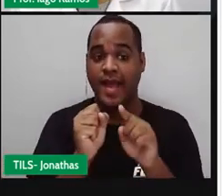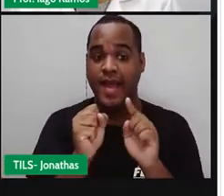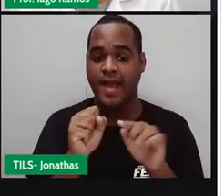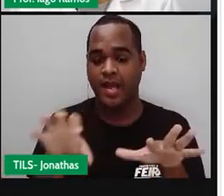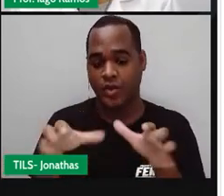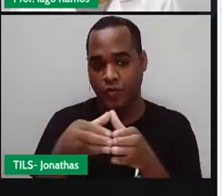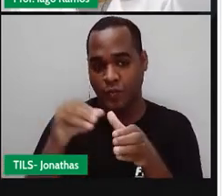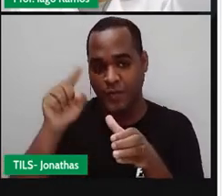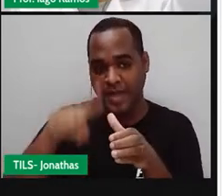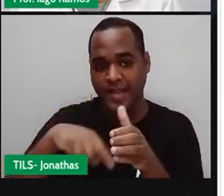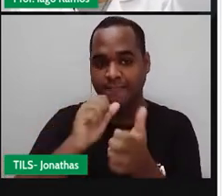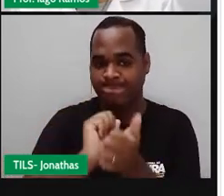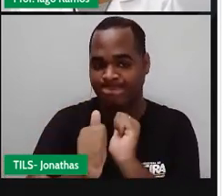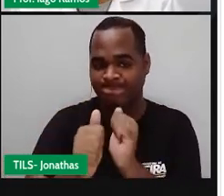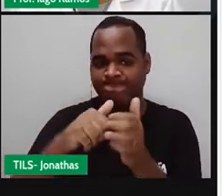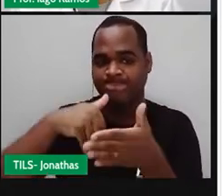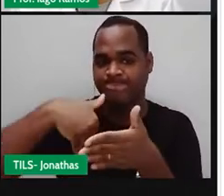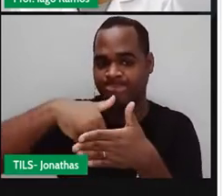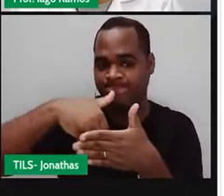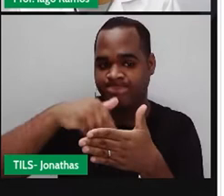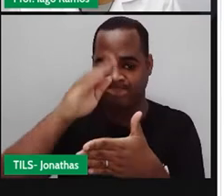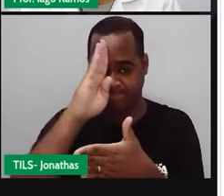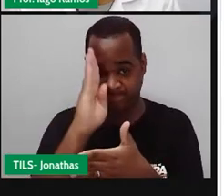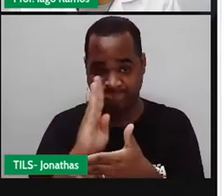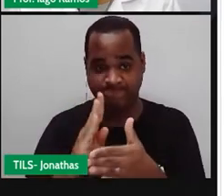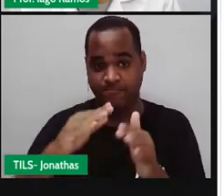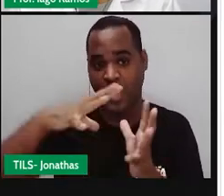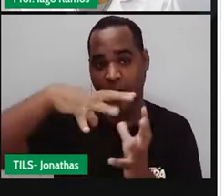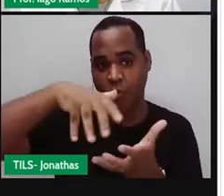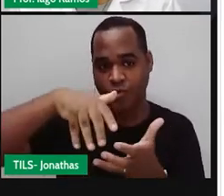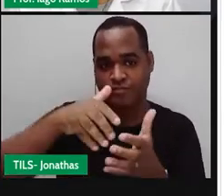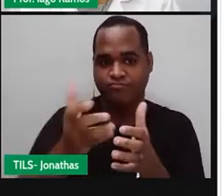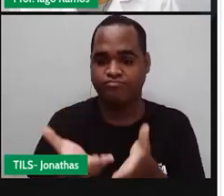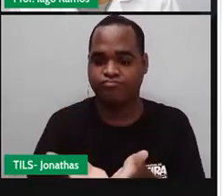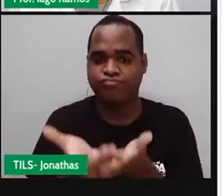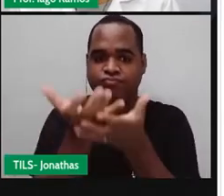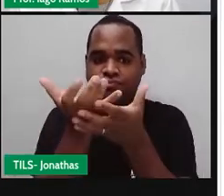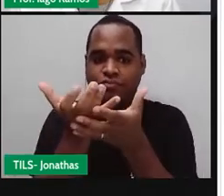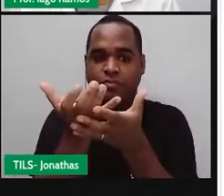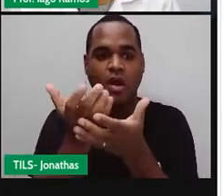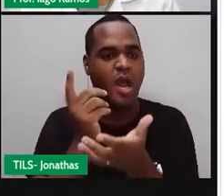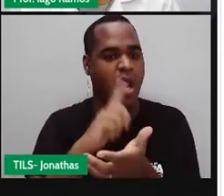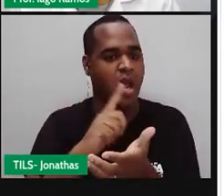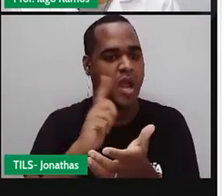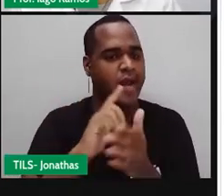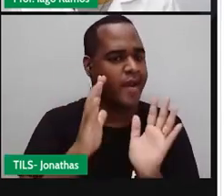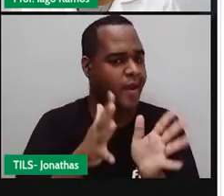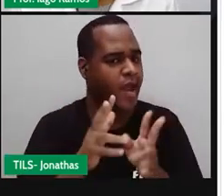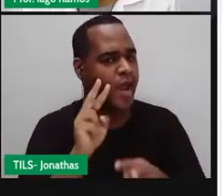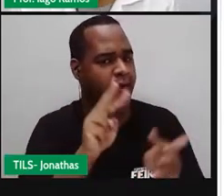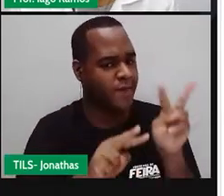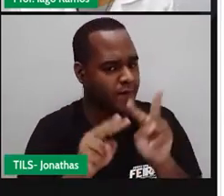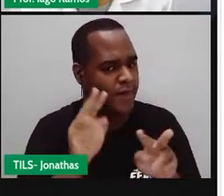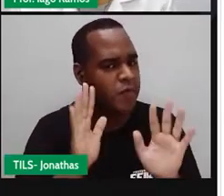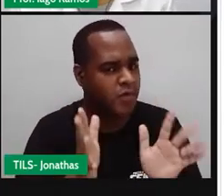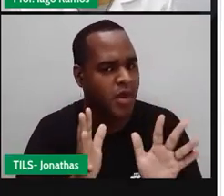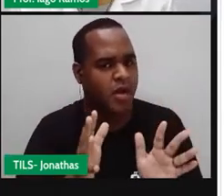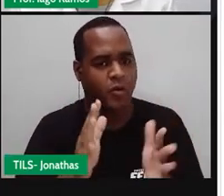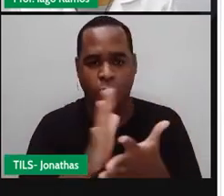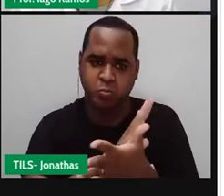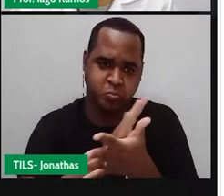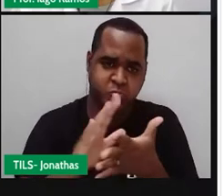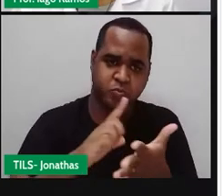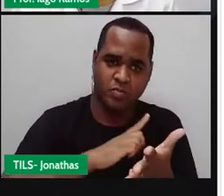Seleção Brasileira de futebol disputou a copa do mundo você chegou acompanhar os jogos você assistiu algum jogo